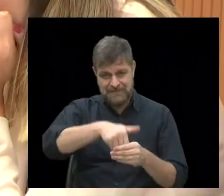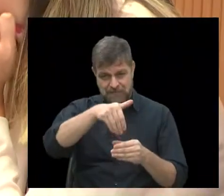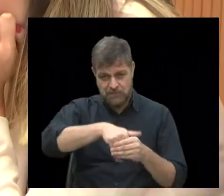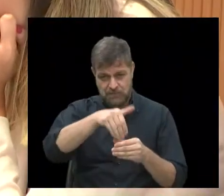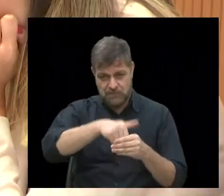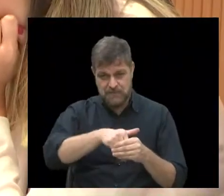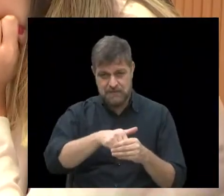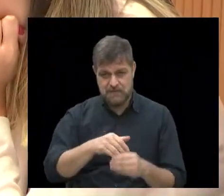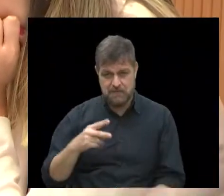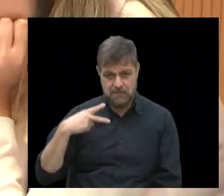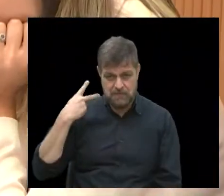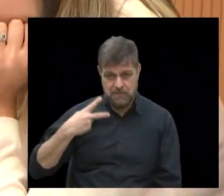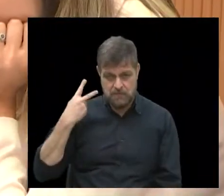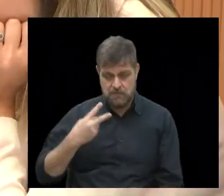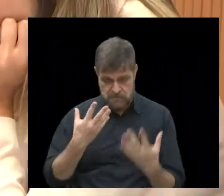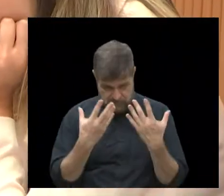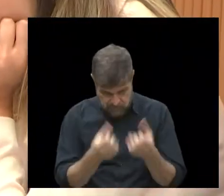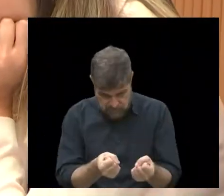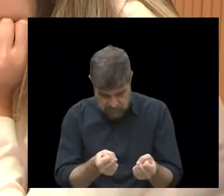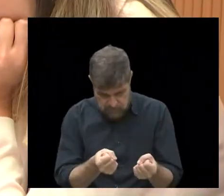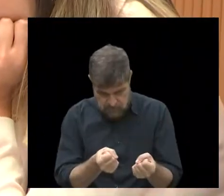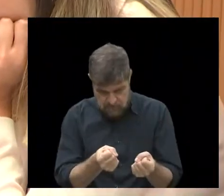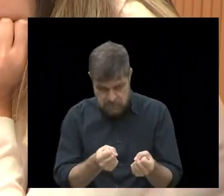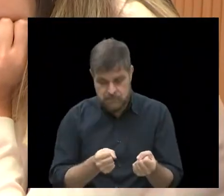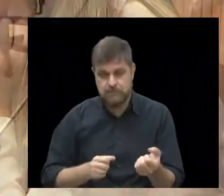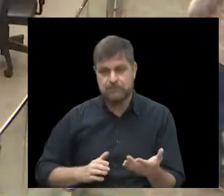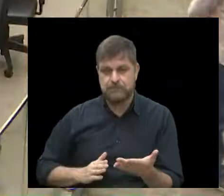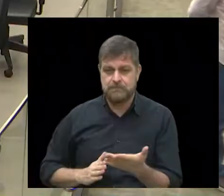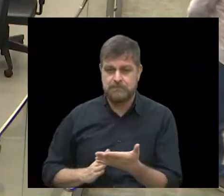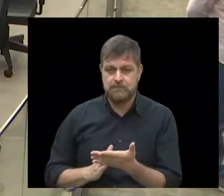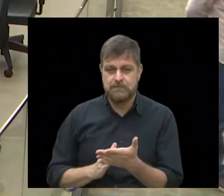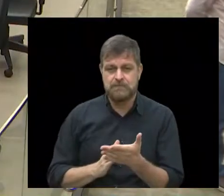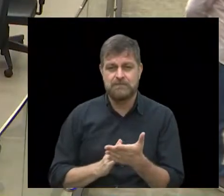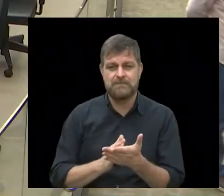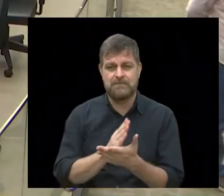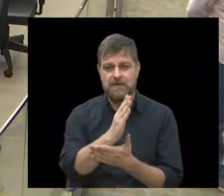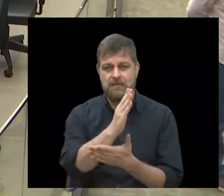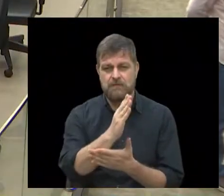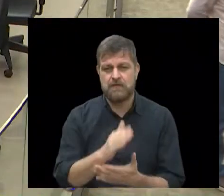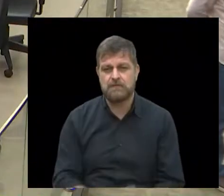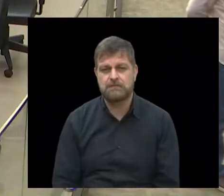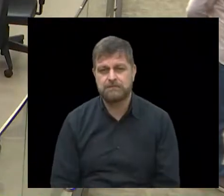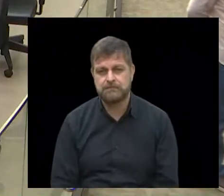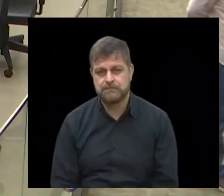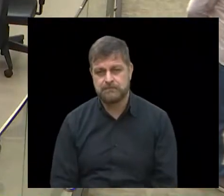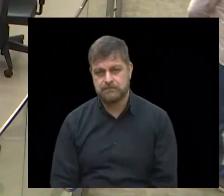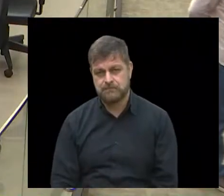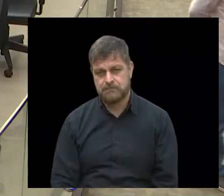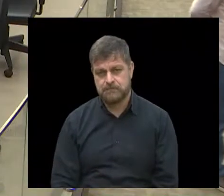entra em votação. Vereadores favoráveis permaneçam como estão. Aprovado.